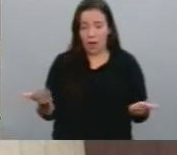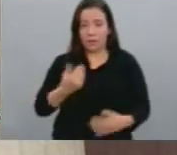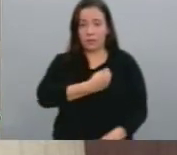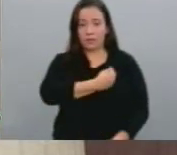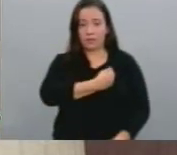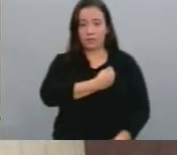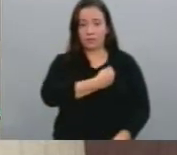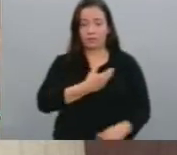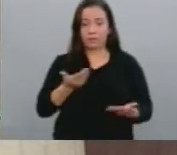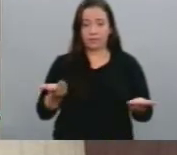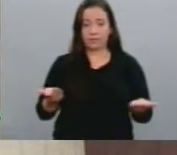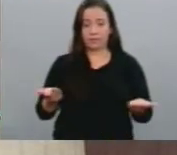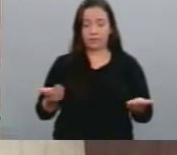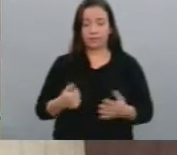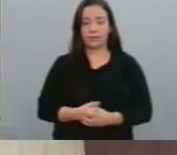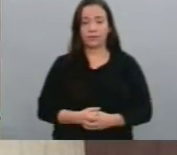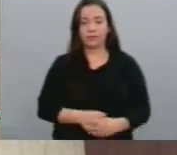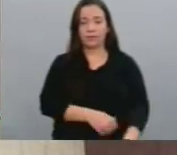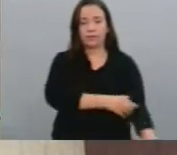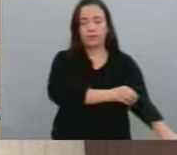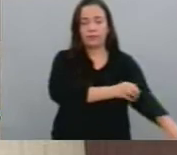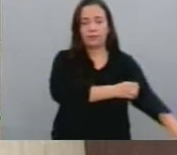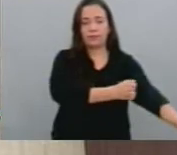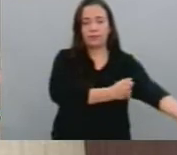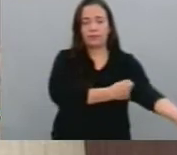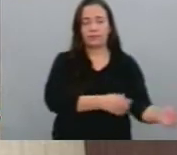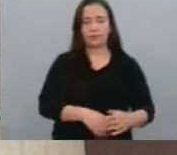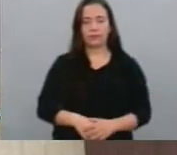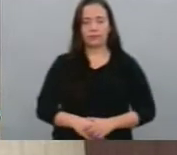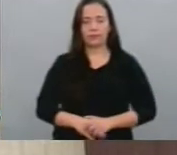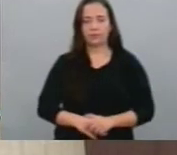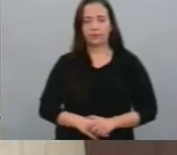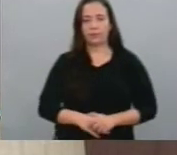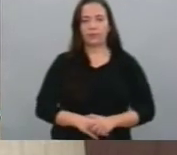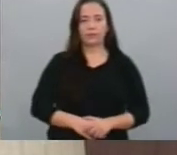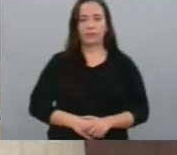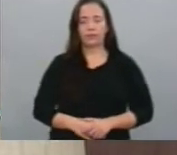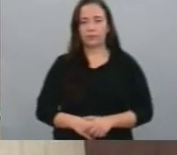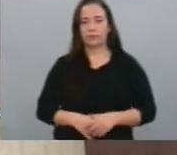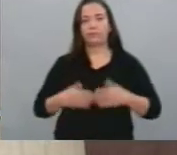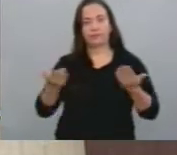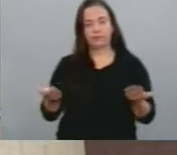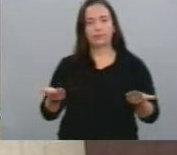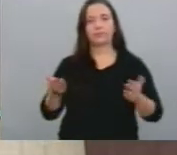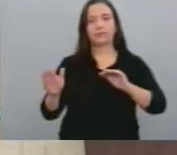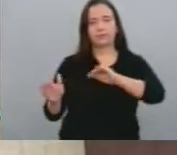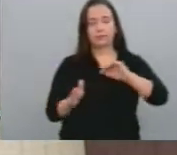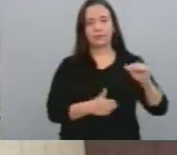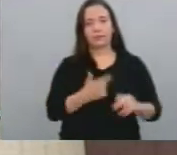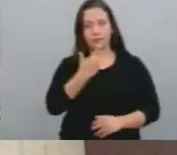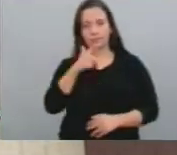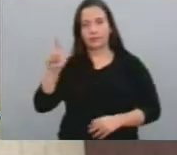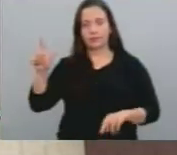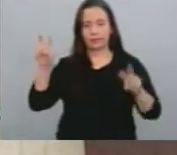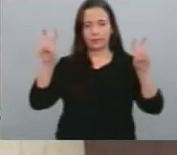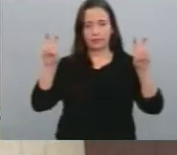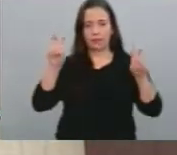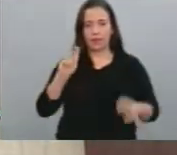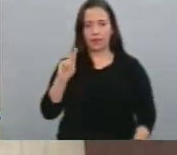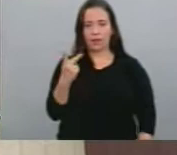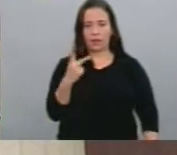já têm. E no caso do centro de conexões, do chamado